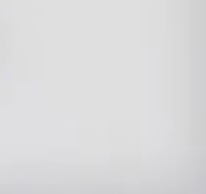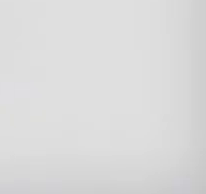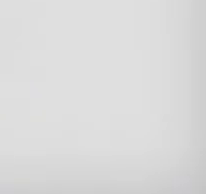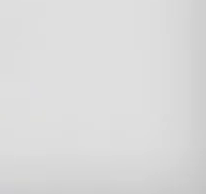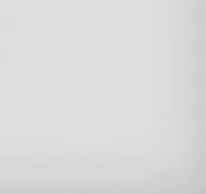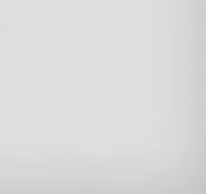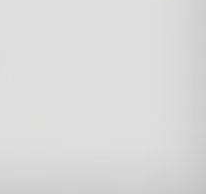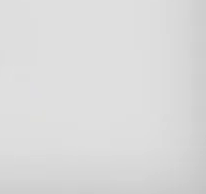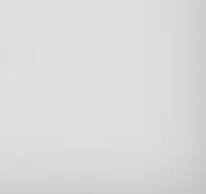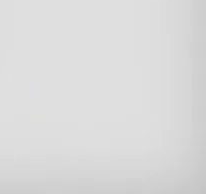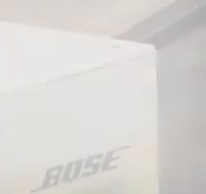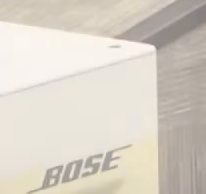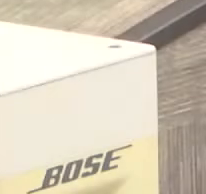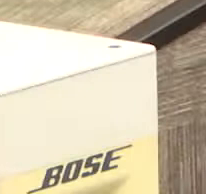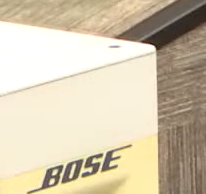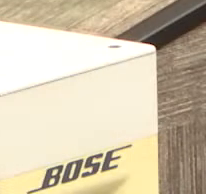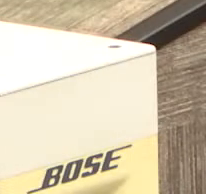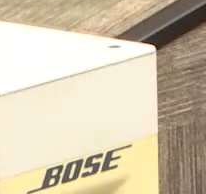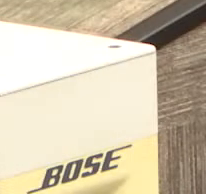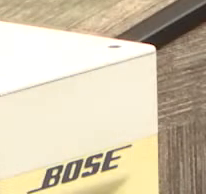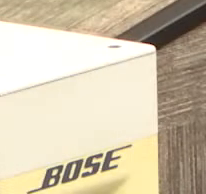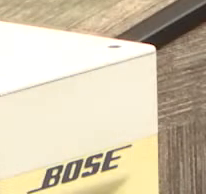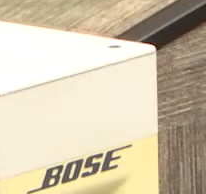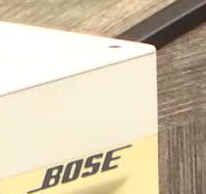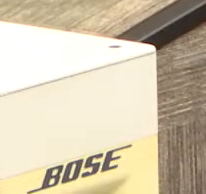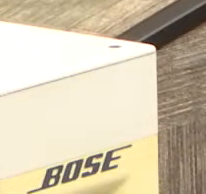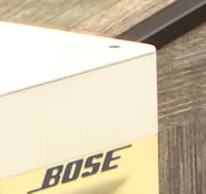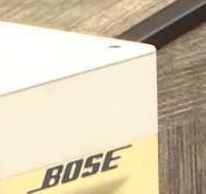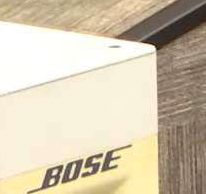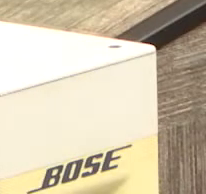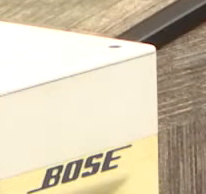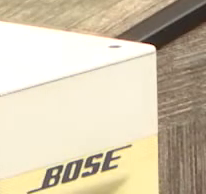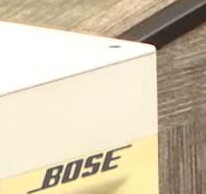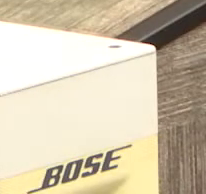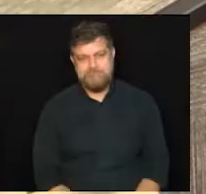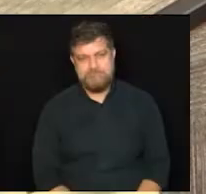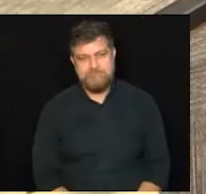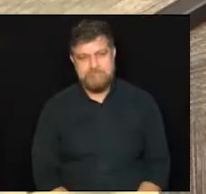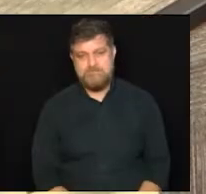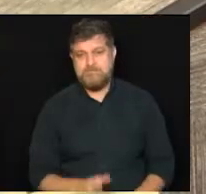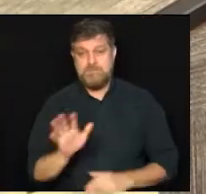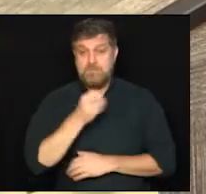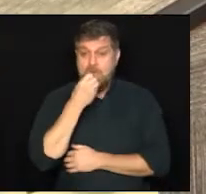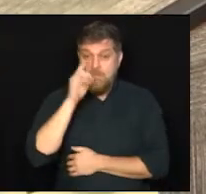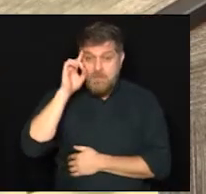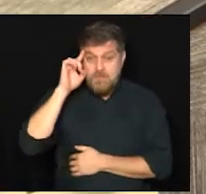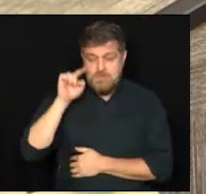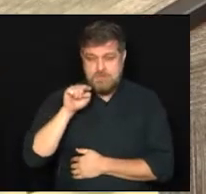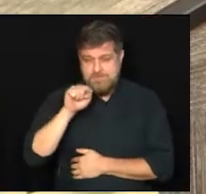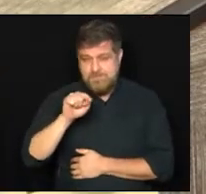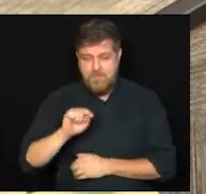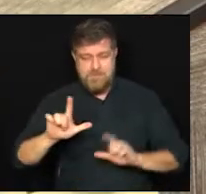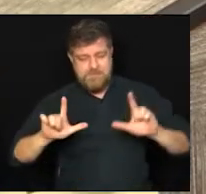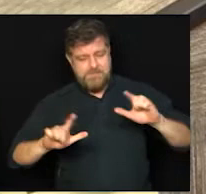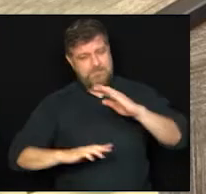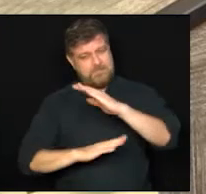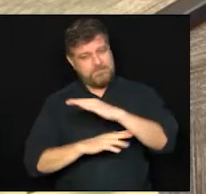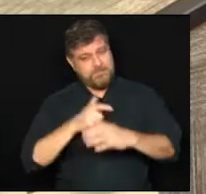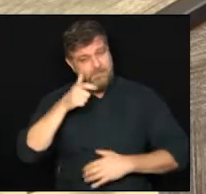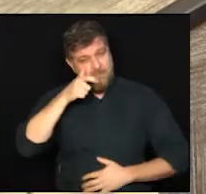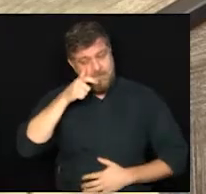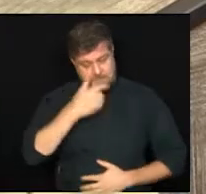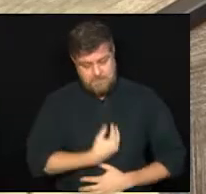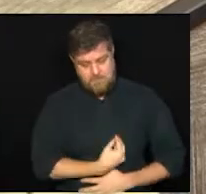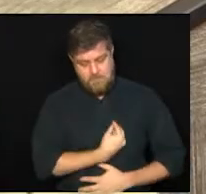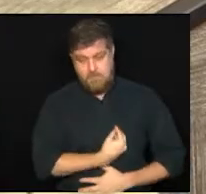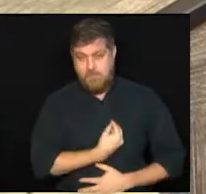TV Câmara, Campinas. Olá, muito bom dia para você que acompanha a TV Câmara Campinas ao vivo. Mais